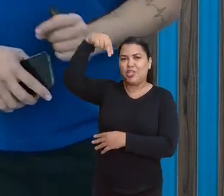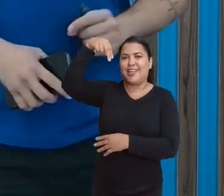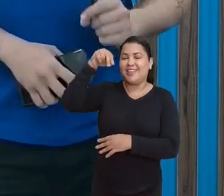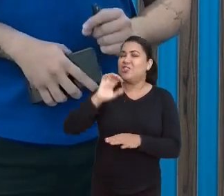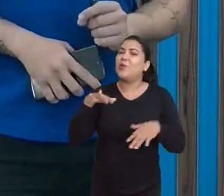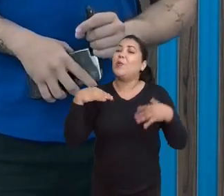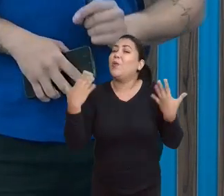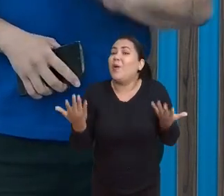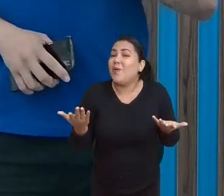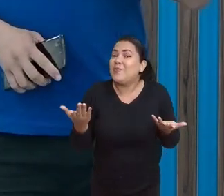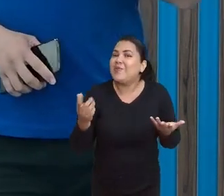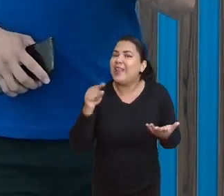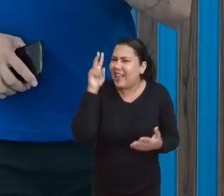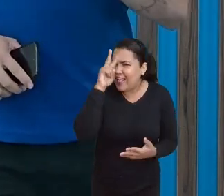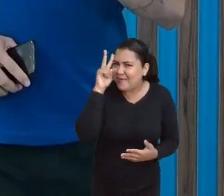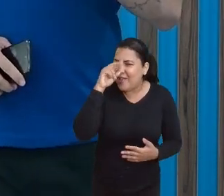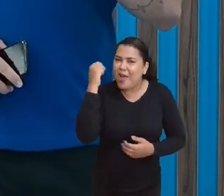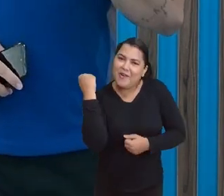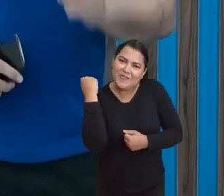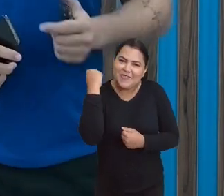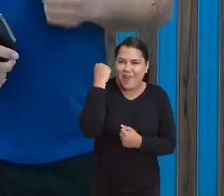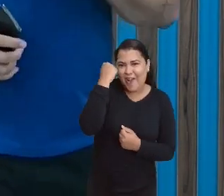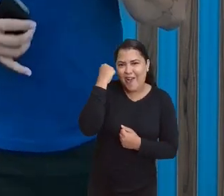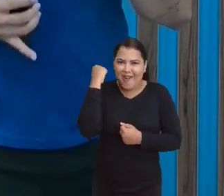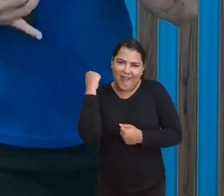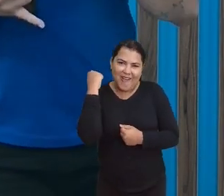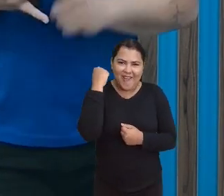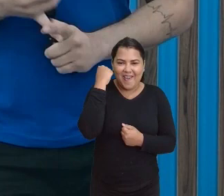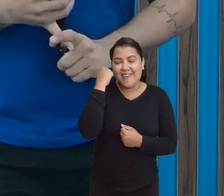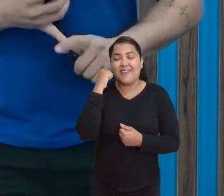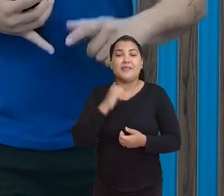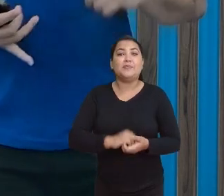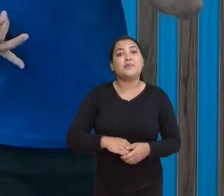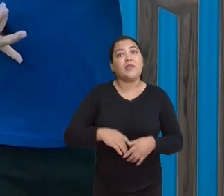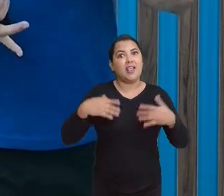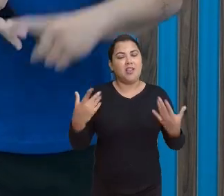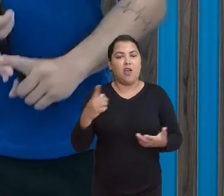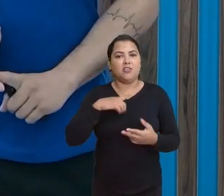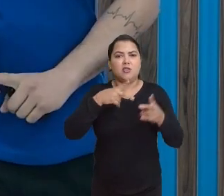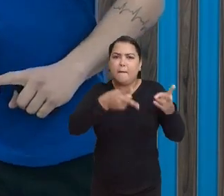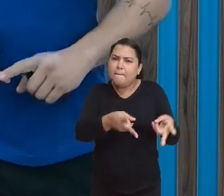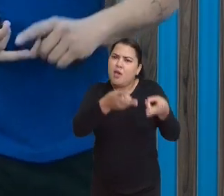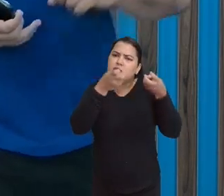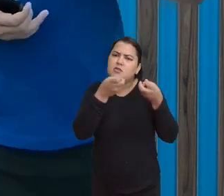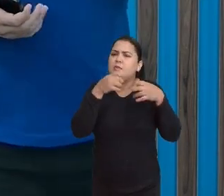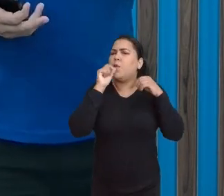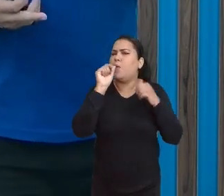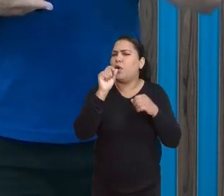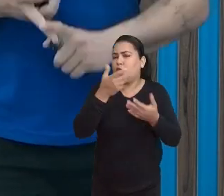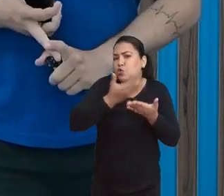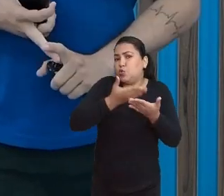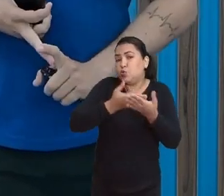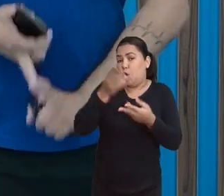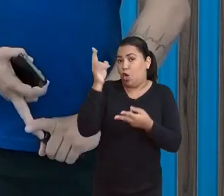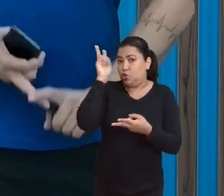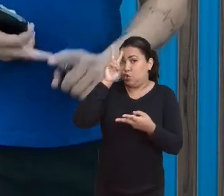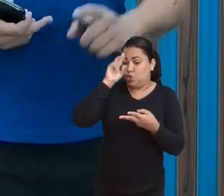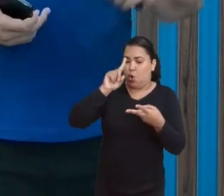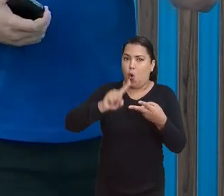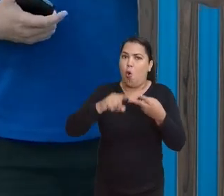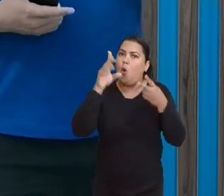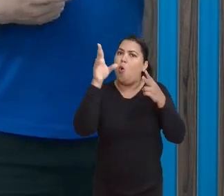forró, exatamente. E aí dentro do forró a gente viu a história, os conceitos, né? A etimologia